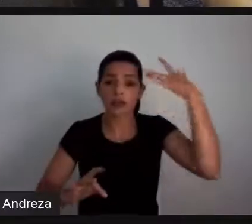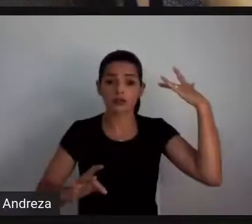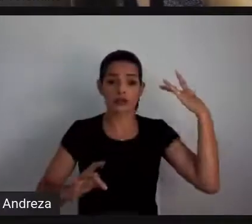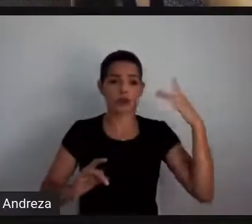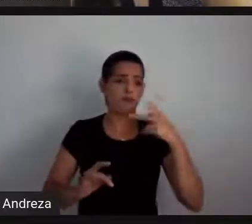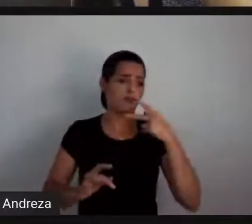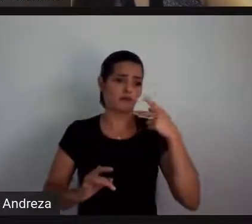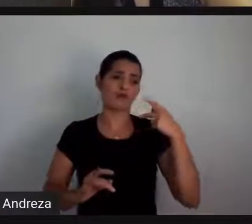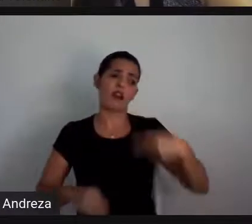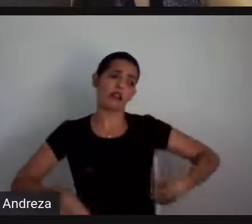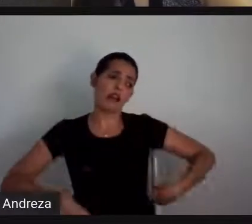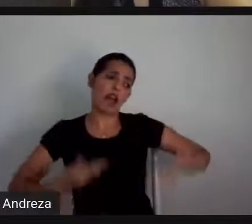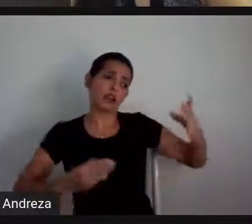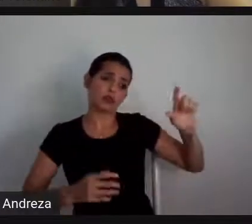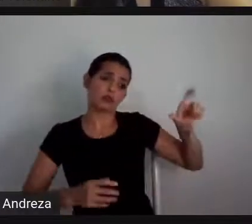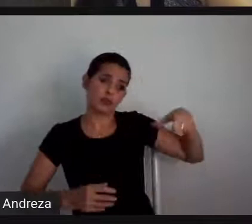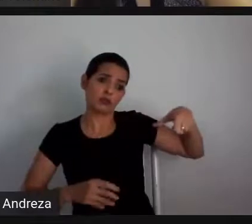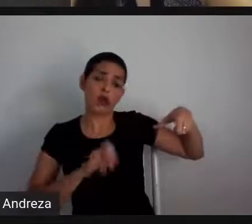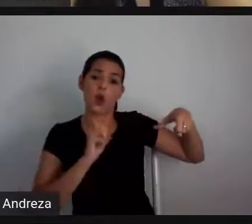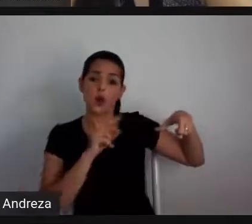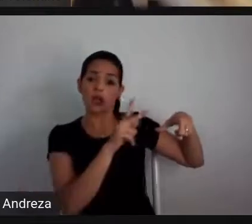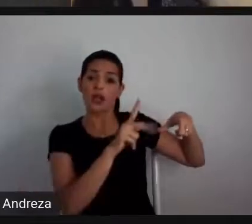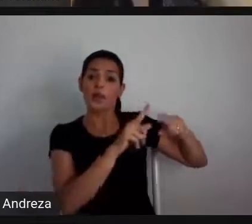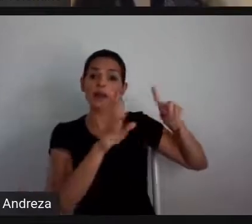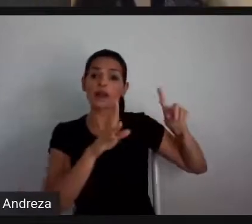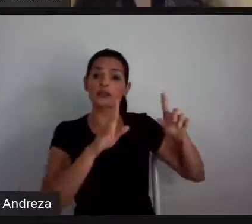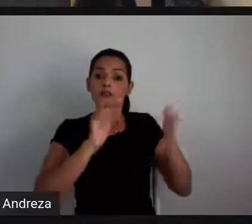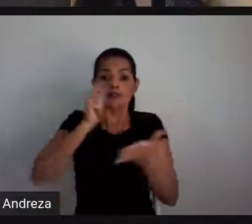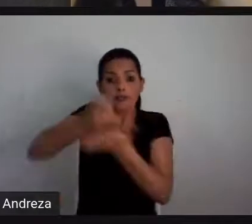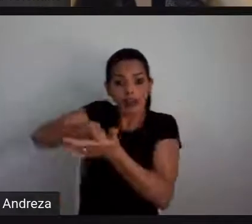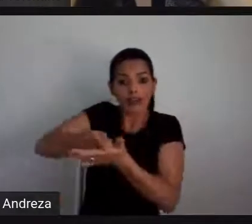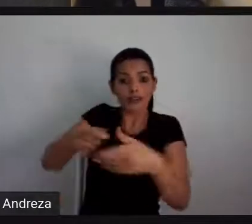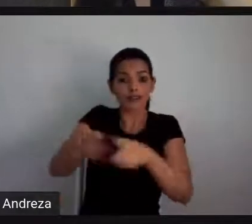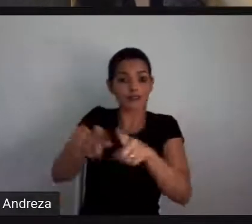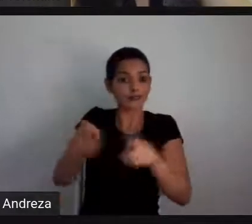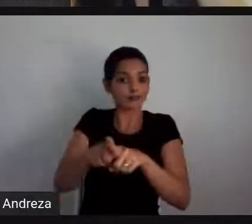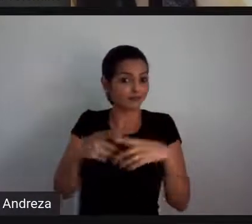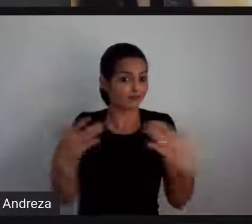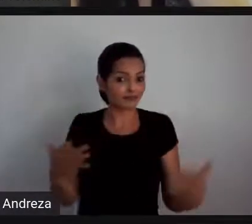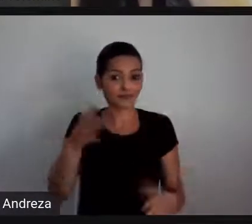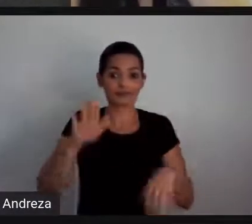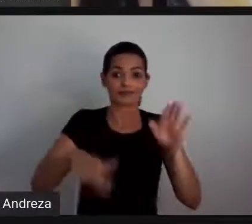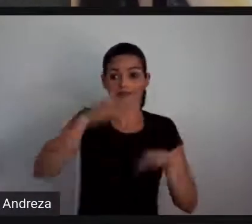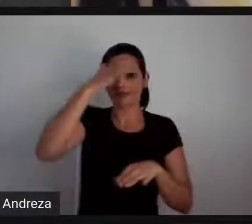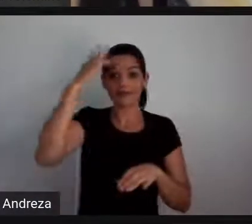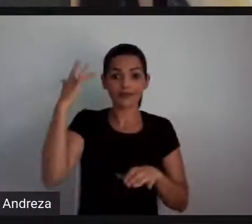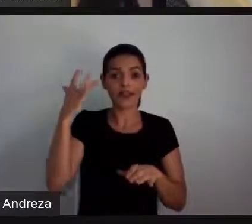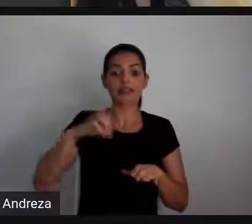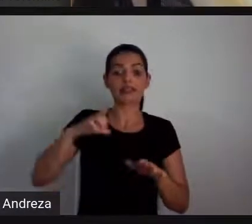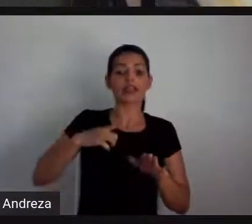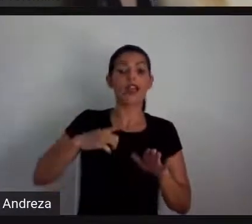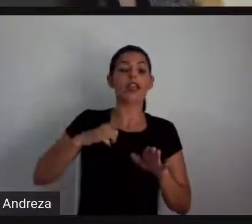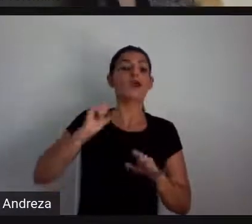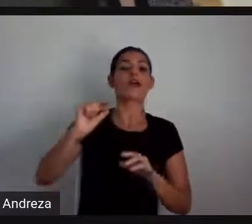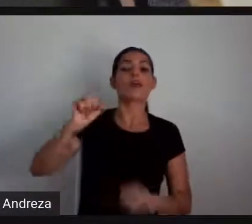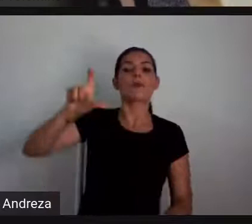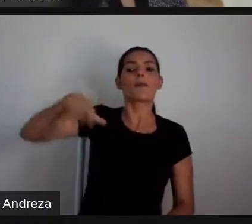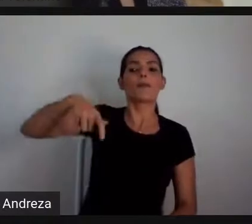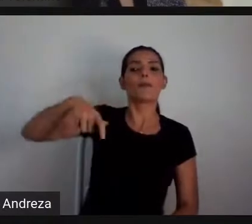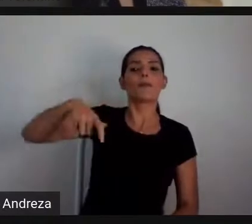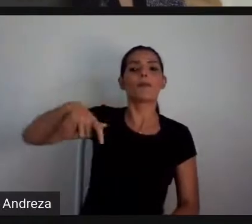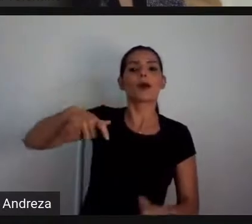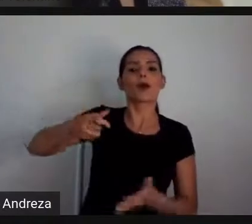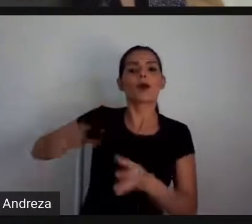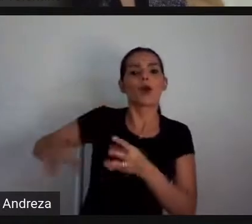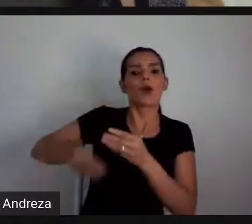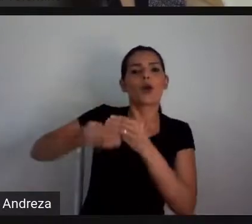um gasto, né? Mas o cartão de crédito é um meio de pagamento. Então, muitas vezes a pessoa não percebe que por trás do cartão de crédito tem ali, de repente, uma compulsão